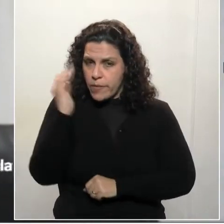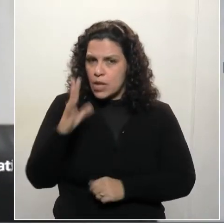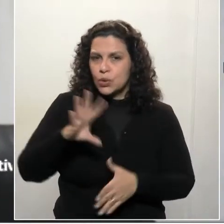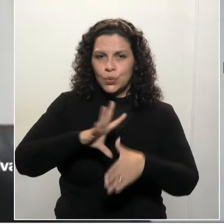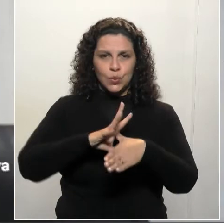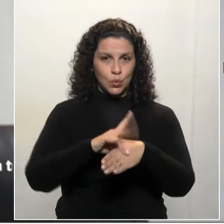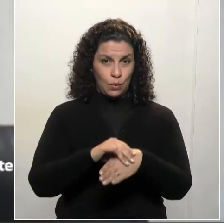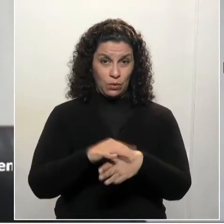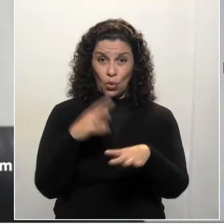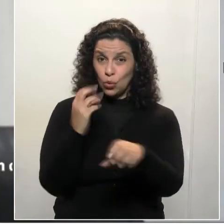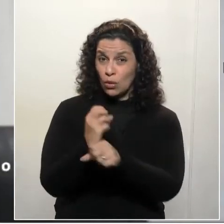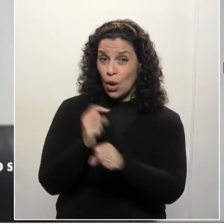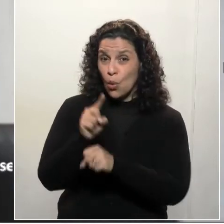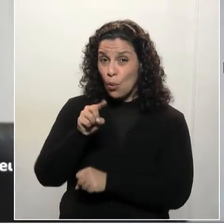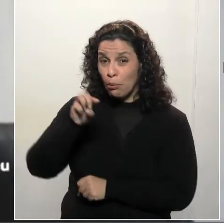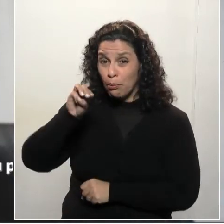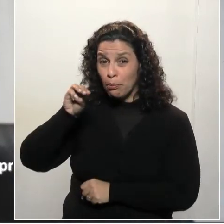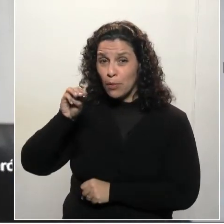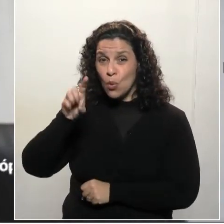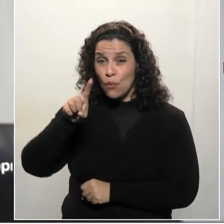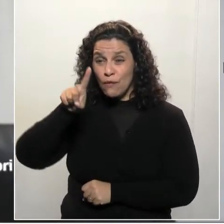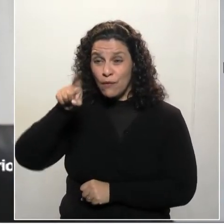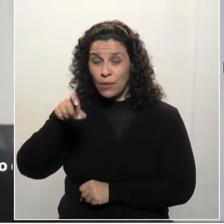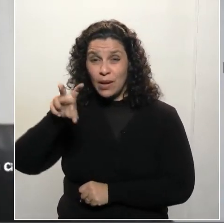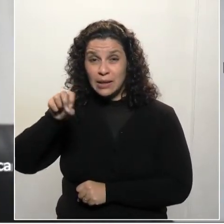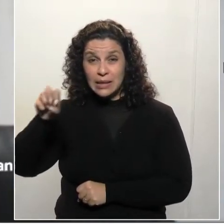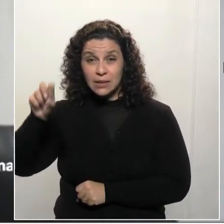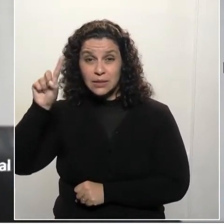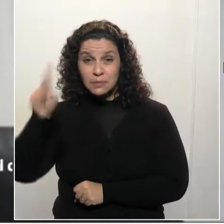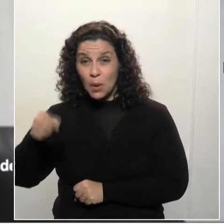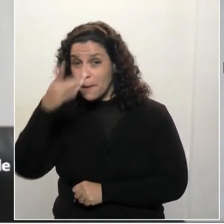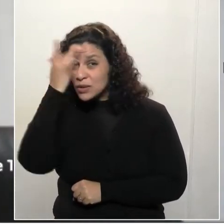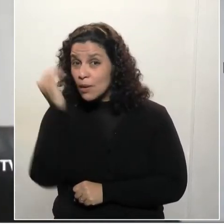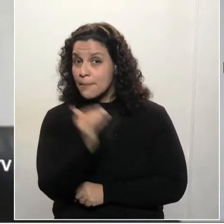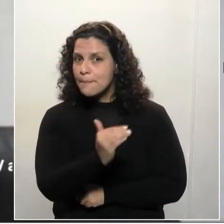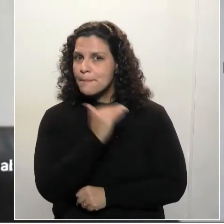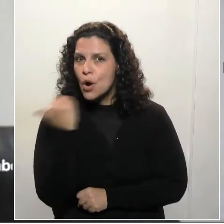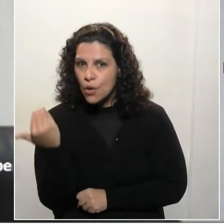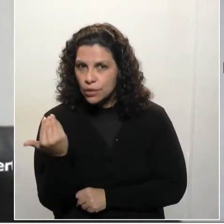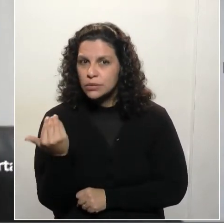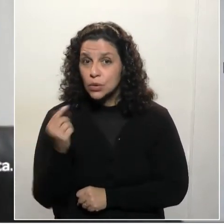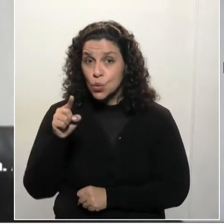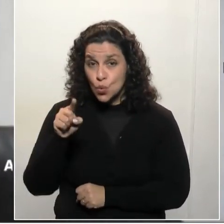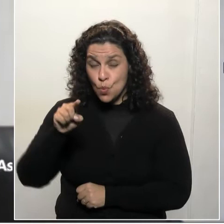de 1,5 milhão de óbitos no Brasil.